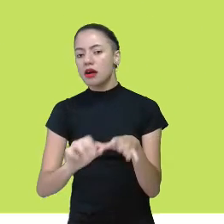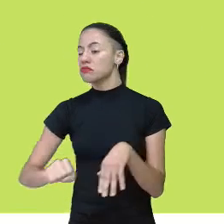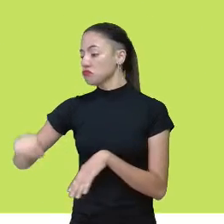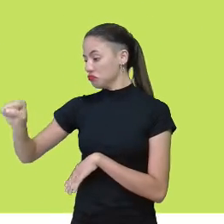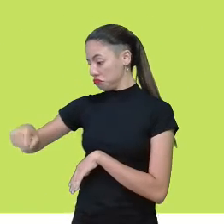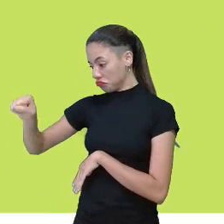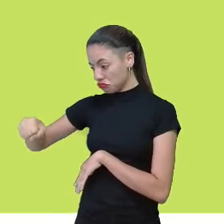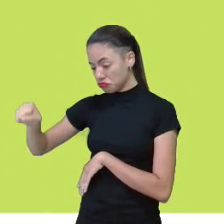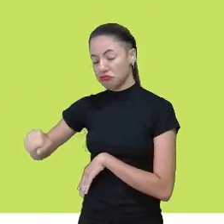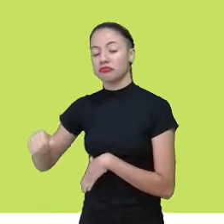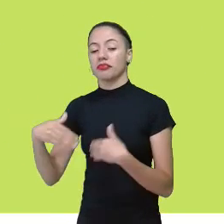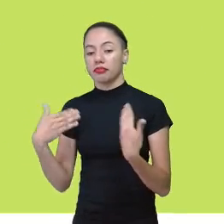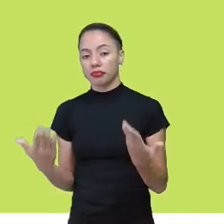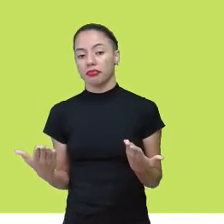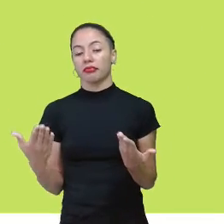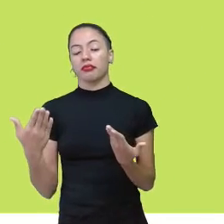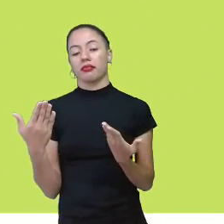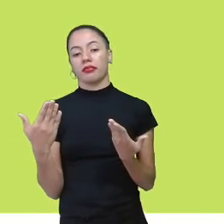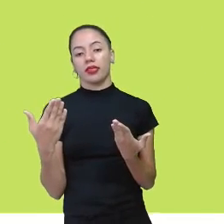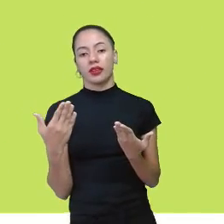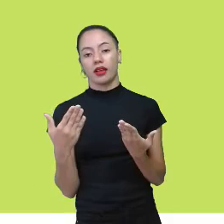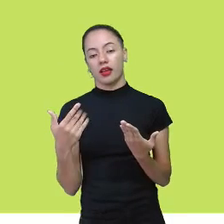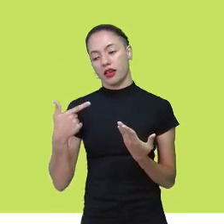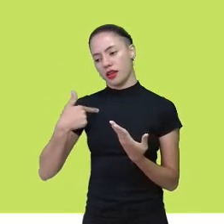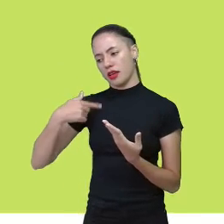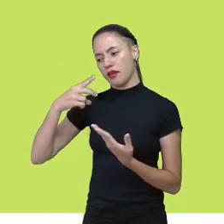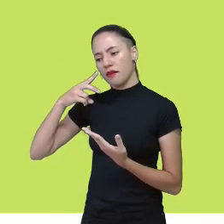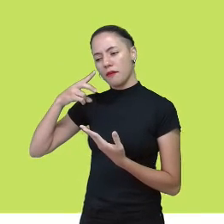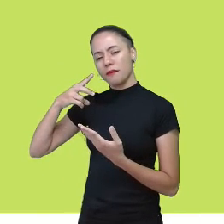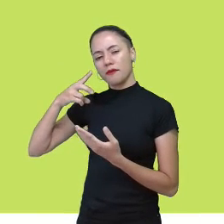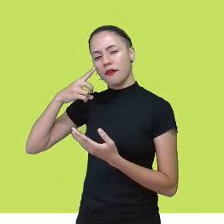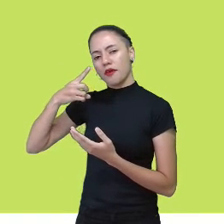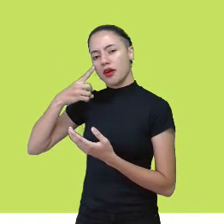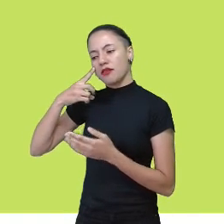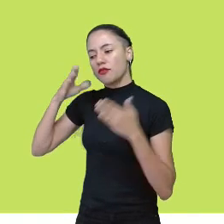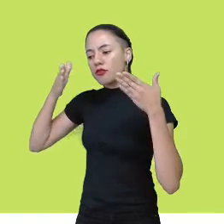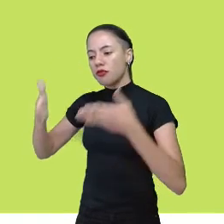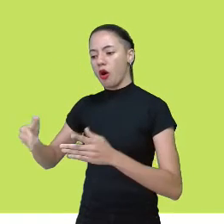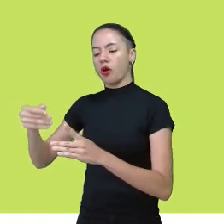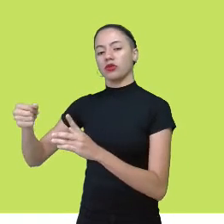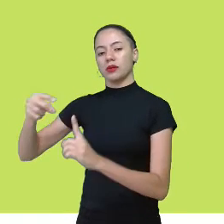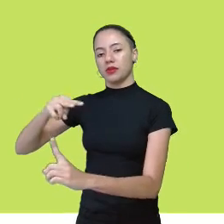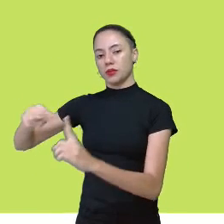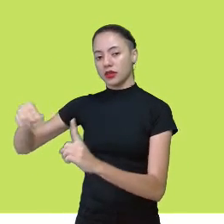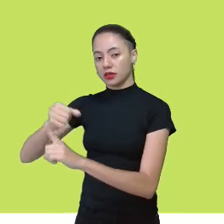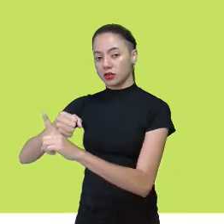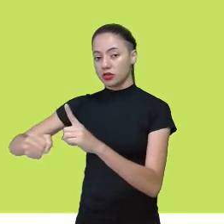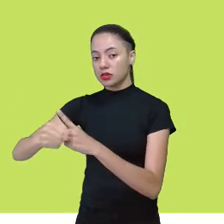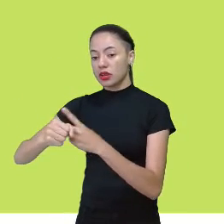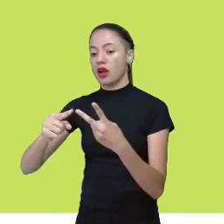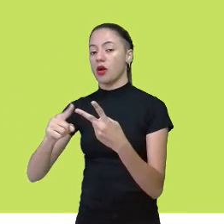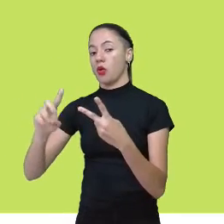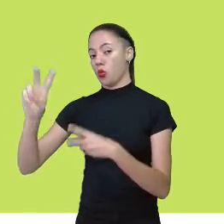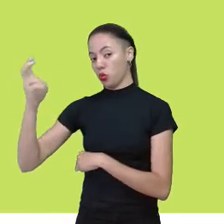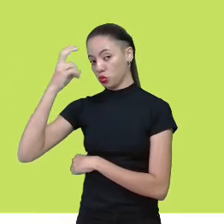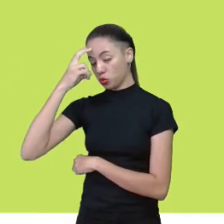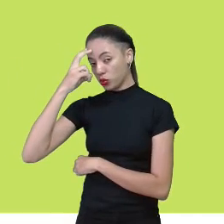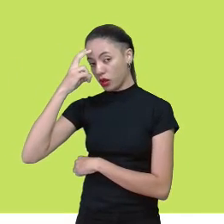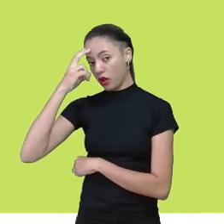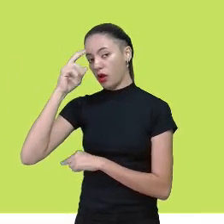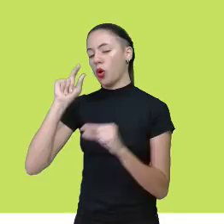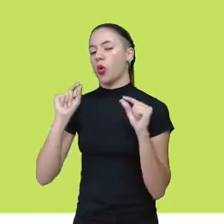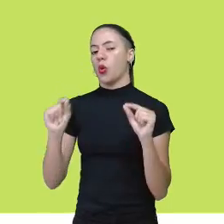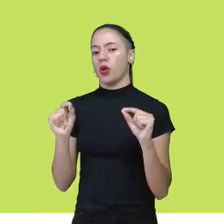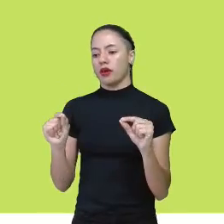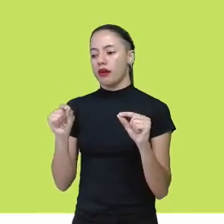A gente até então, né, veio olhando aspectos sociais, aspectos culturais, do que formam, né,